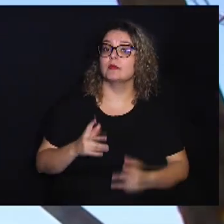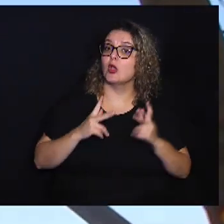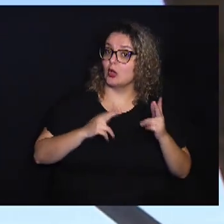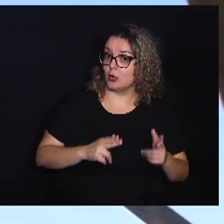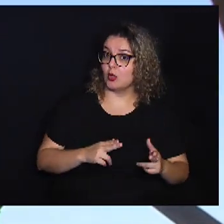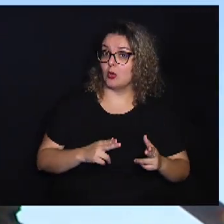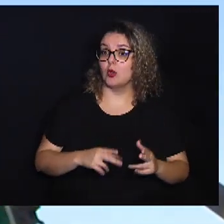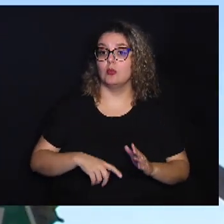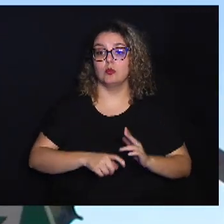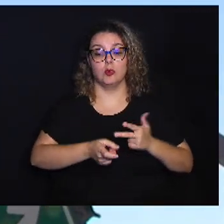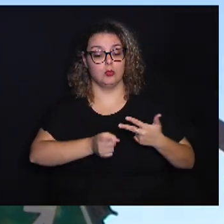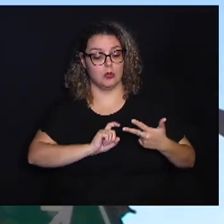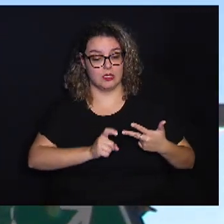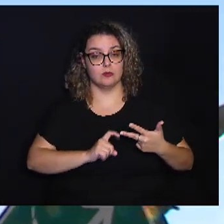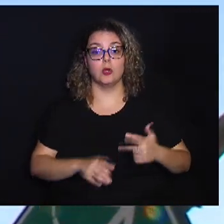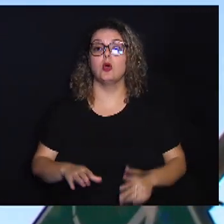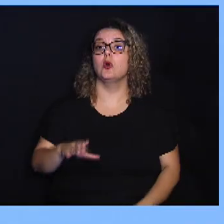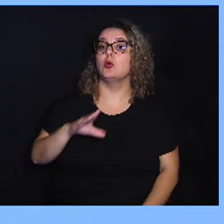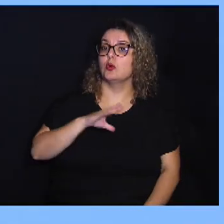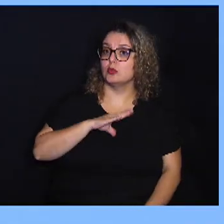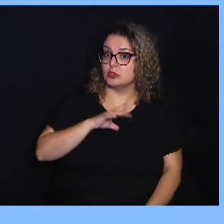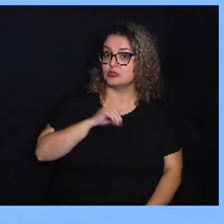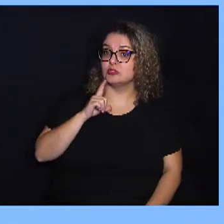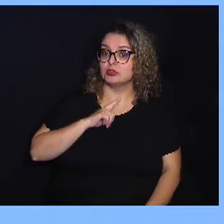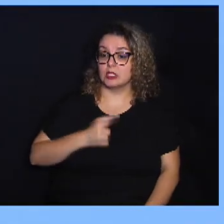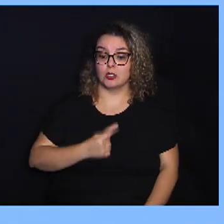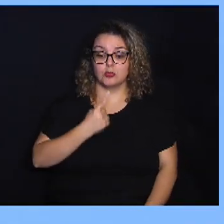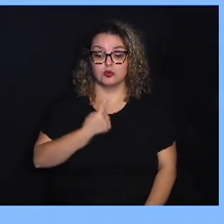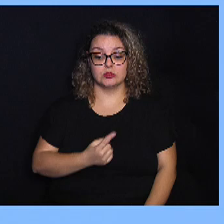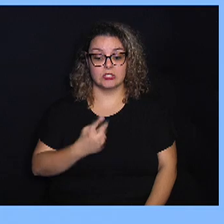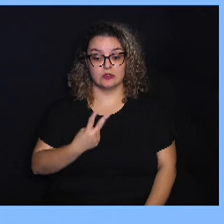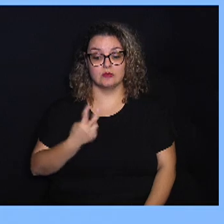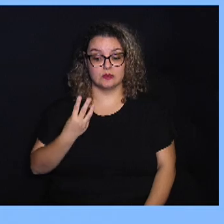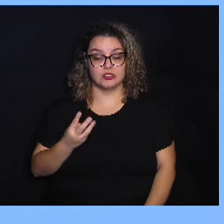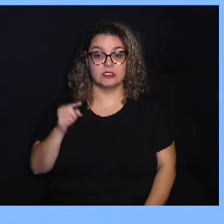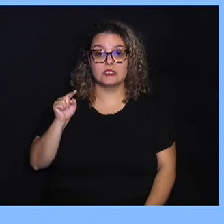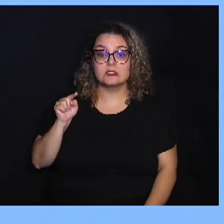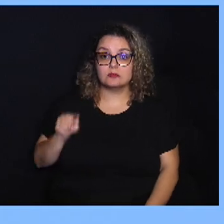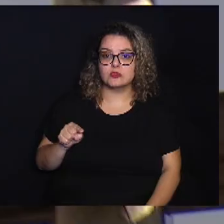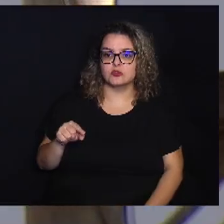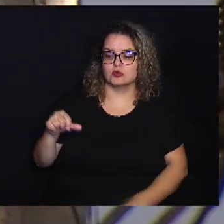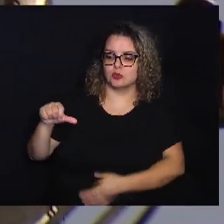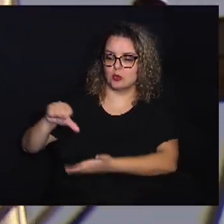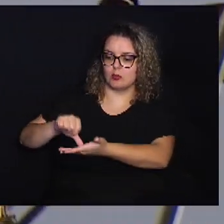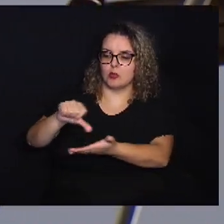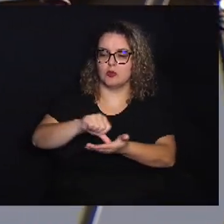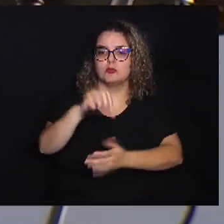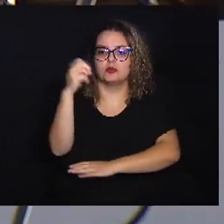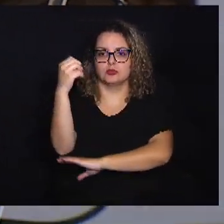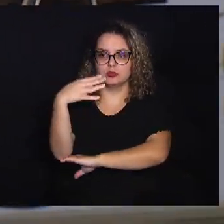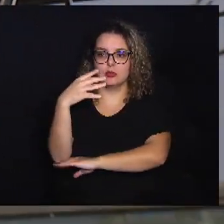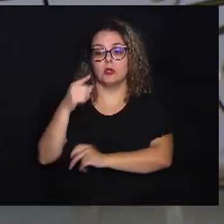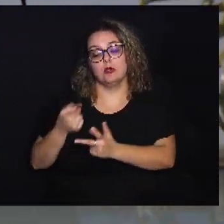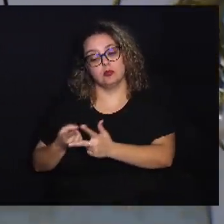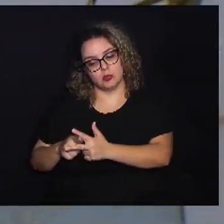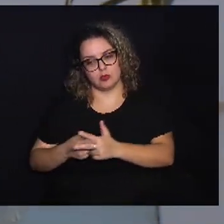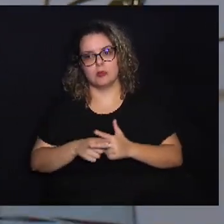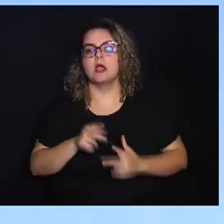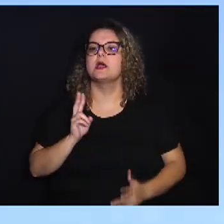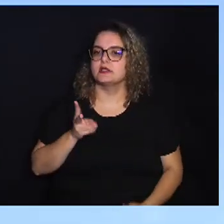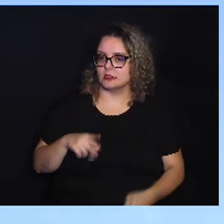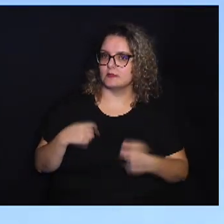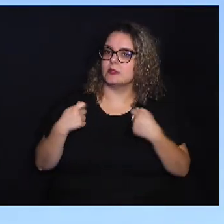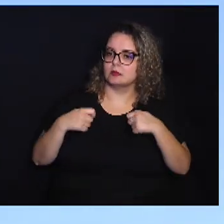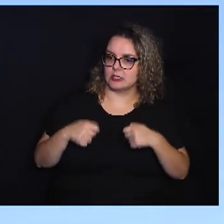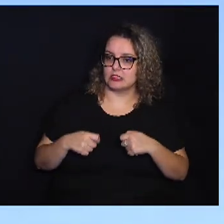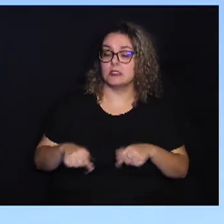com o executivo, o município conta com 123 mil pontos de luz, que devem receber manutenção sempre que